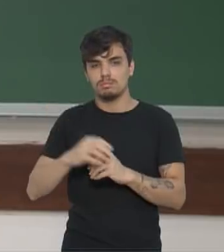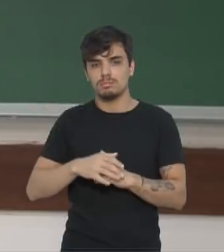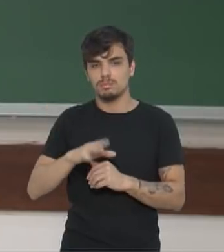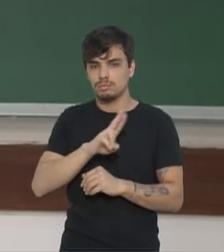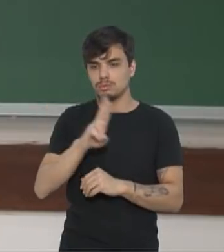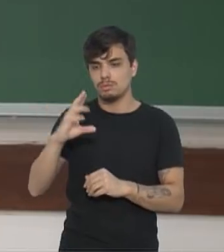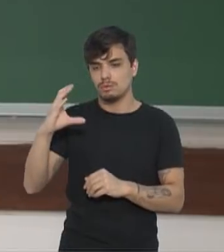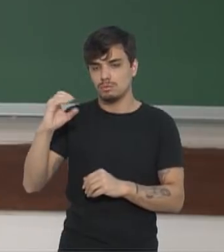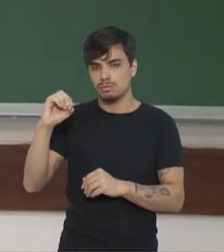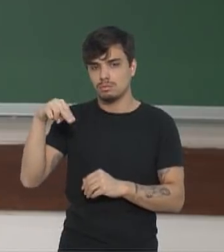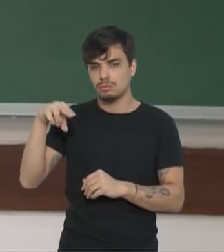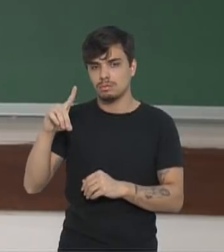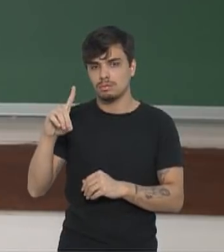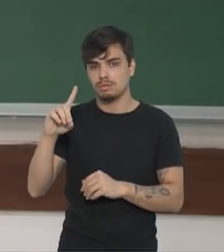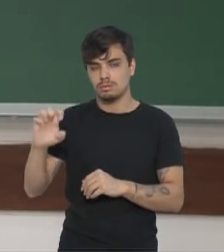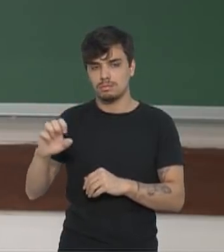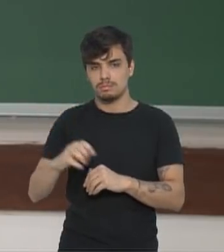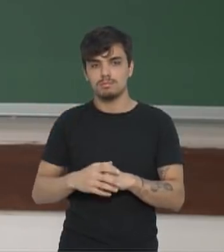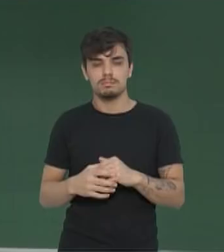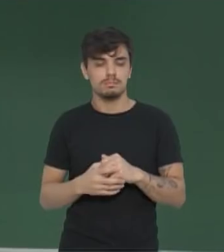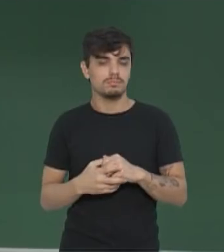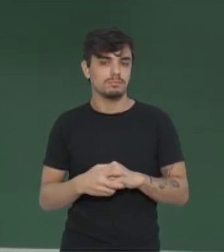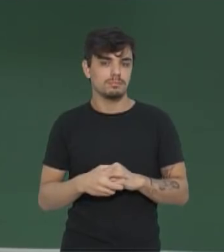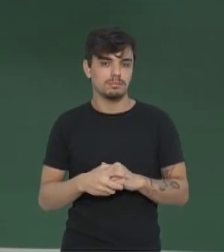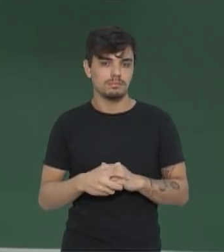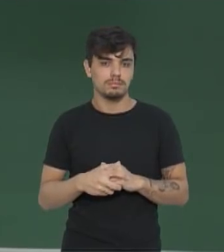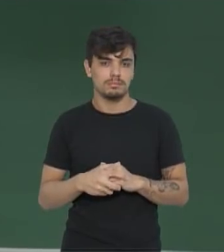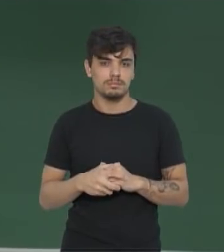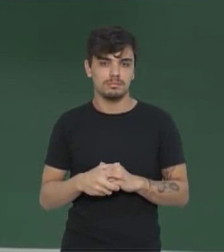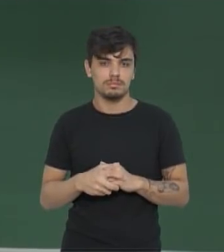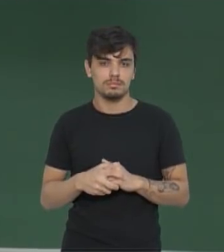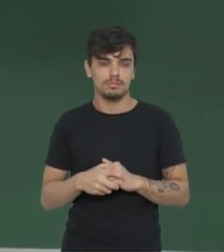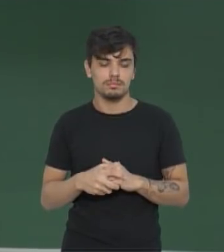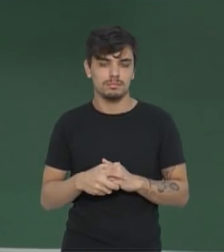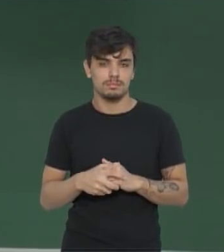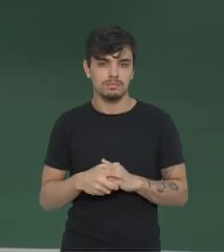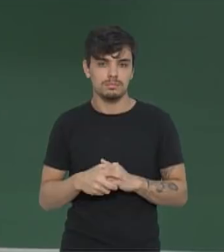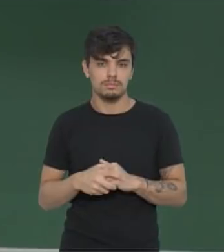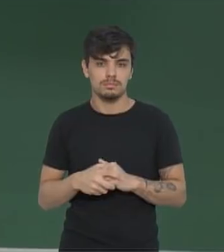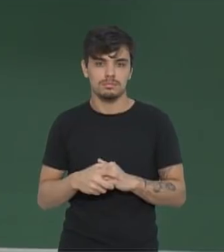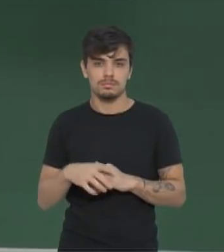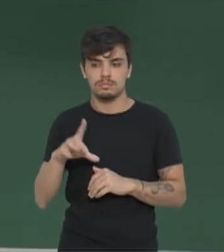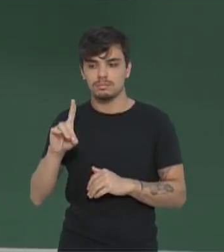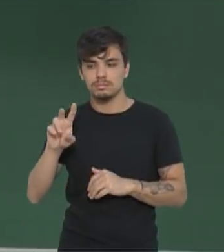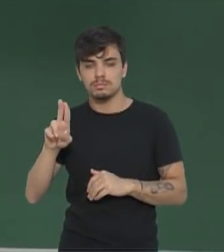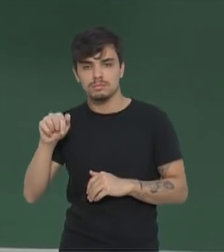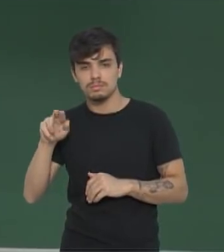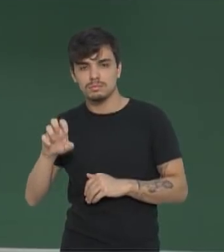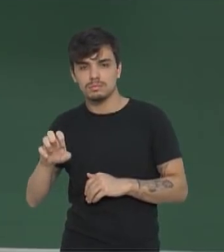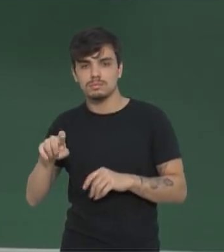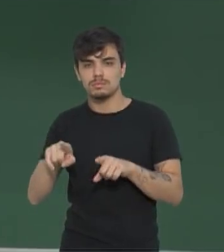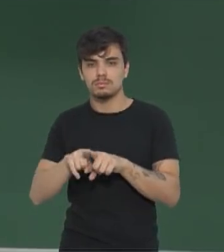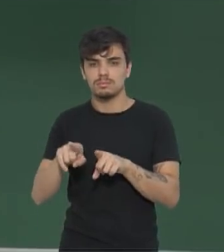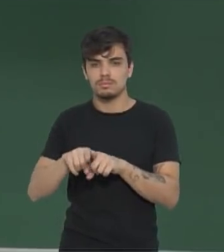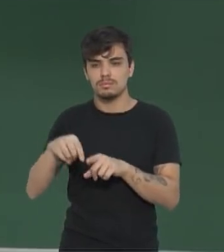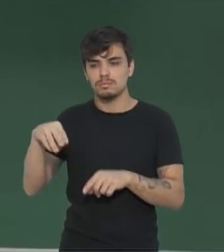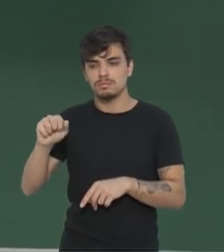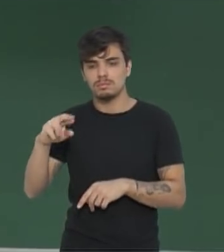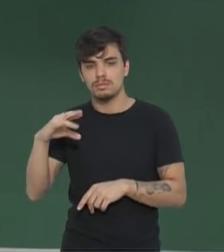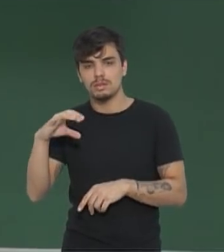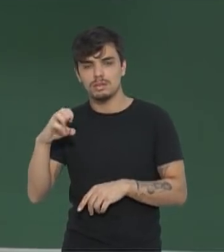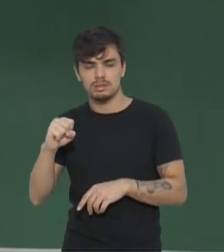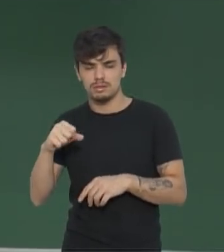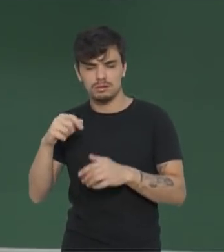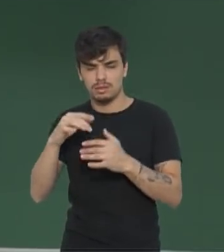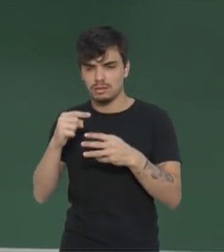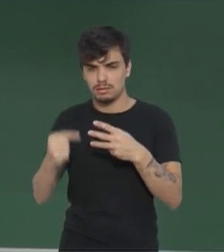o nome, inclusive daí que vem a origem desses títulos nobiliárquicos, né? Duques, digo ducados, marquês, vem de marcas,